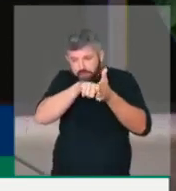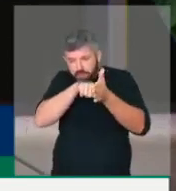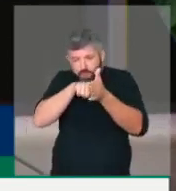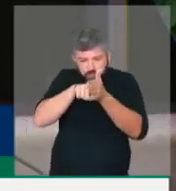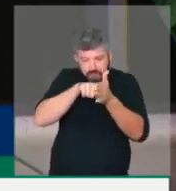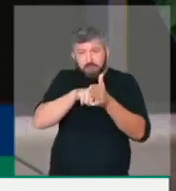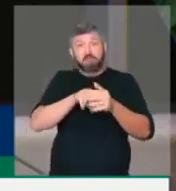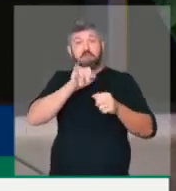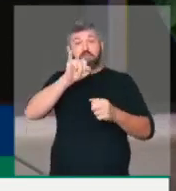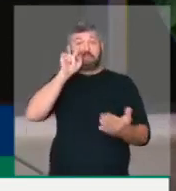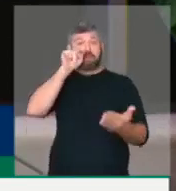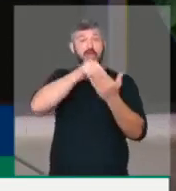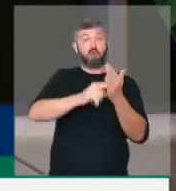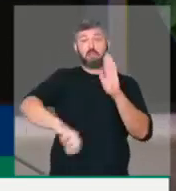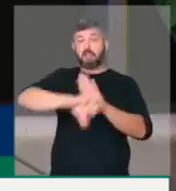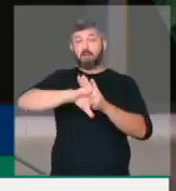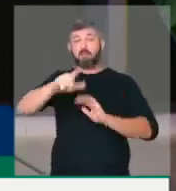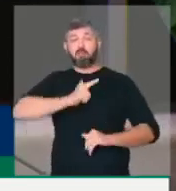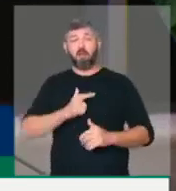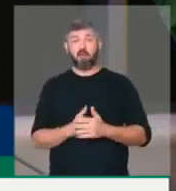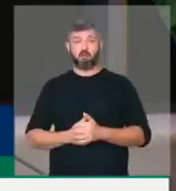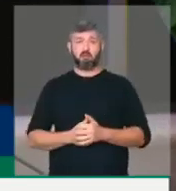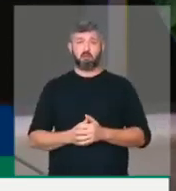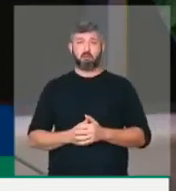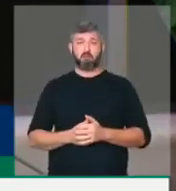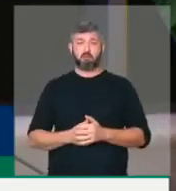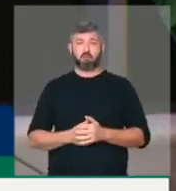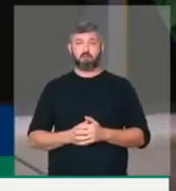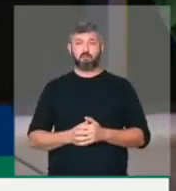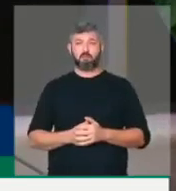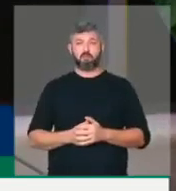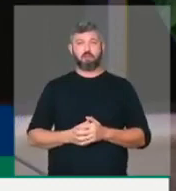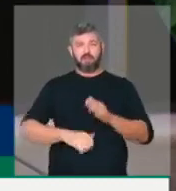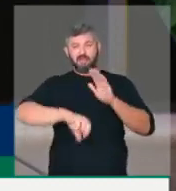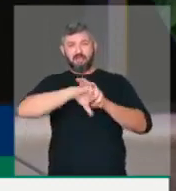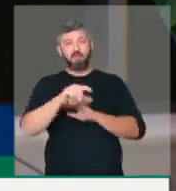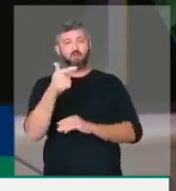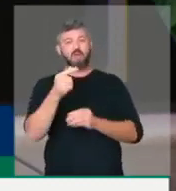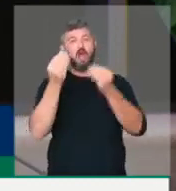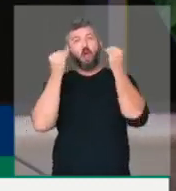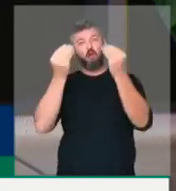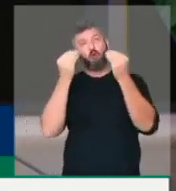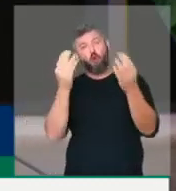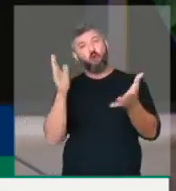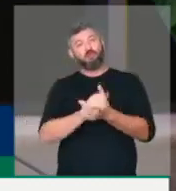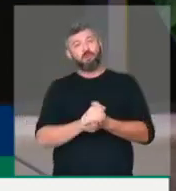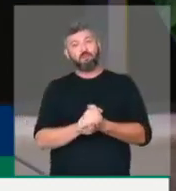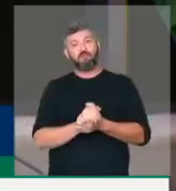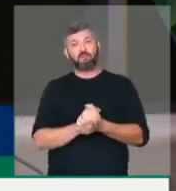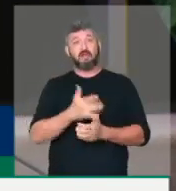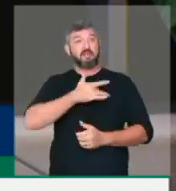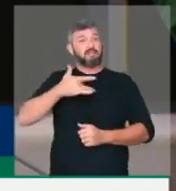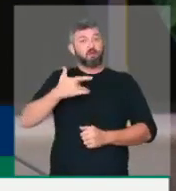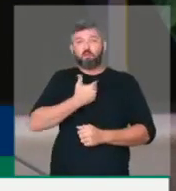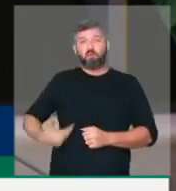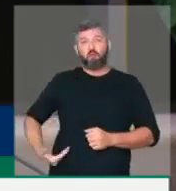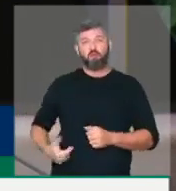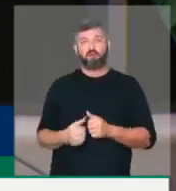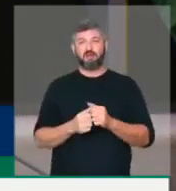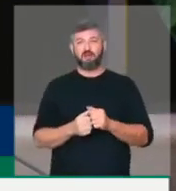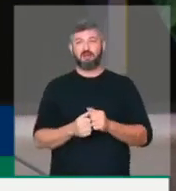uma denúncia grave de crime. E como dizer que não tem crime, senhoras e senhores? A gente está falando de crimes de saúde pública.